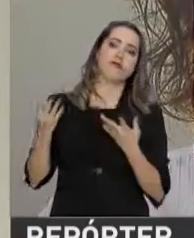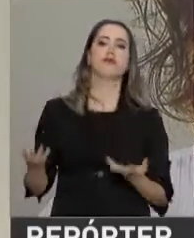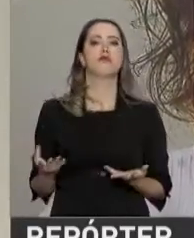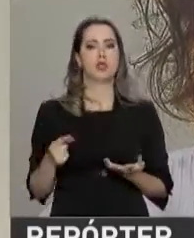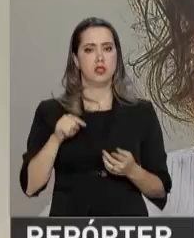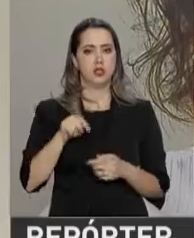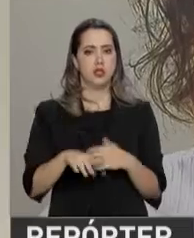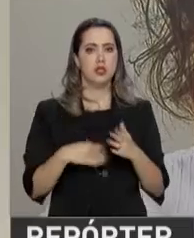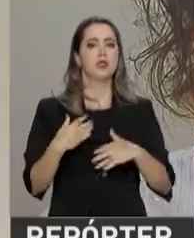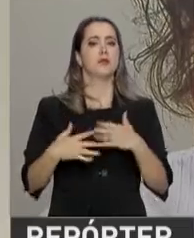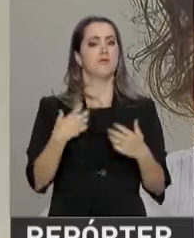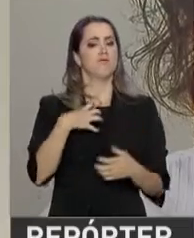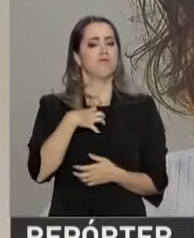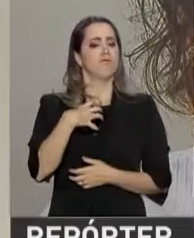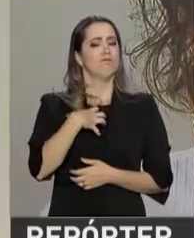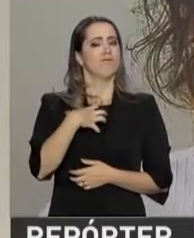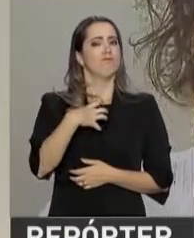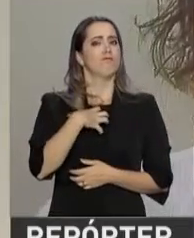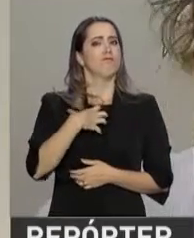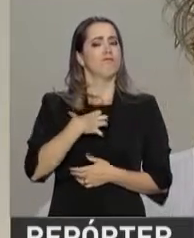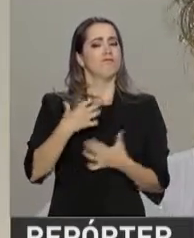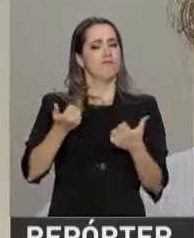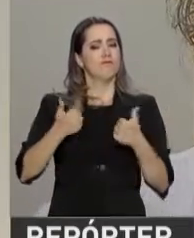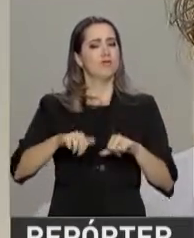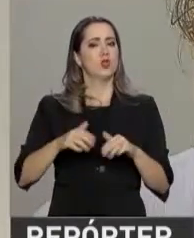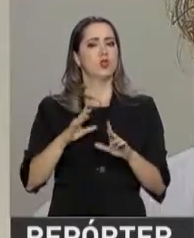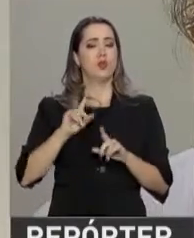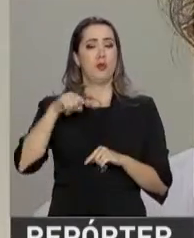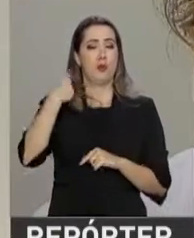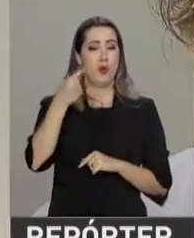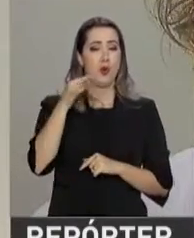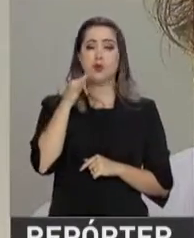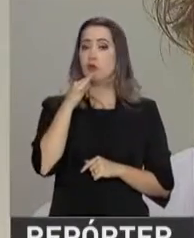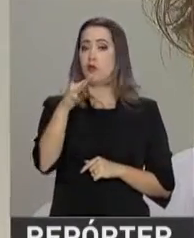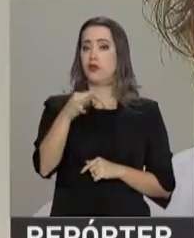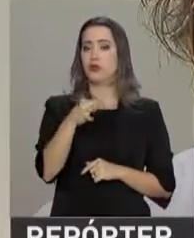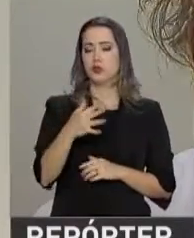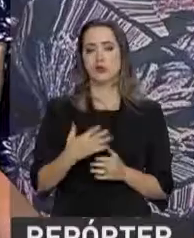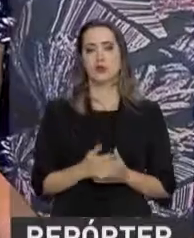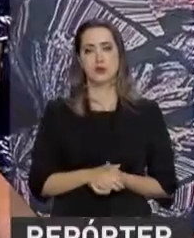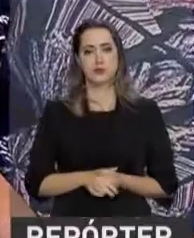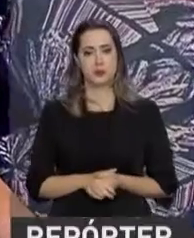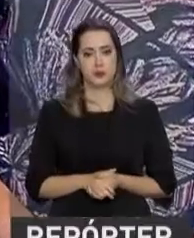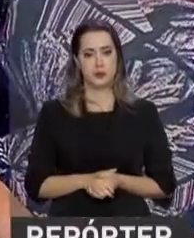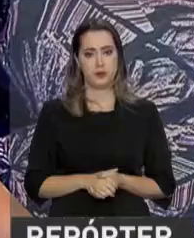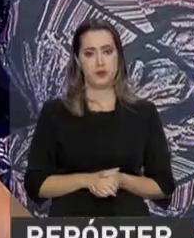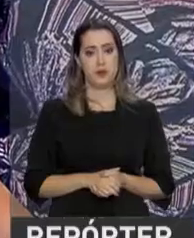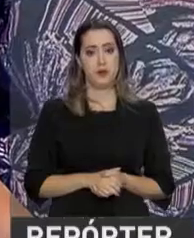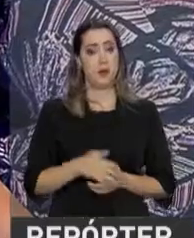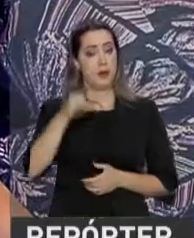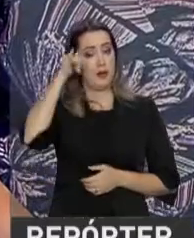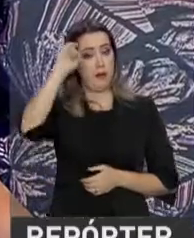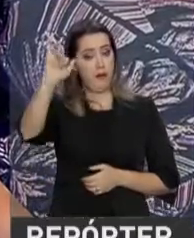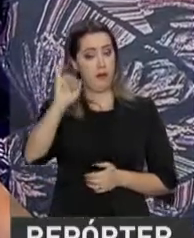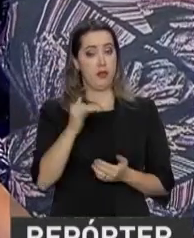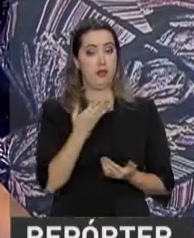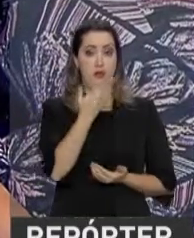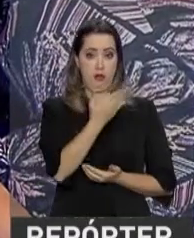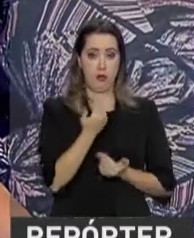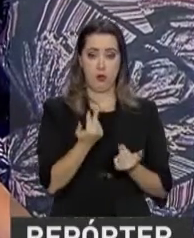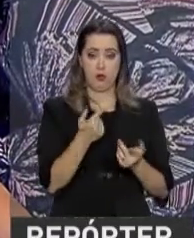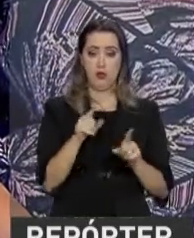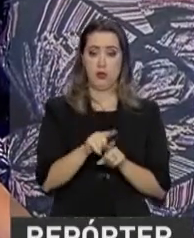prejuízos na adolescência ou na vida adulta para evitar agressões como as vivenciadas na infância por thaís o